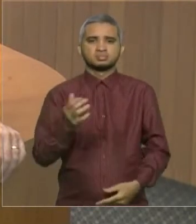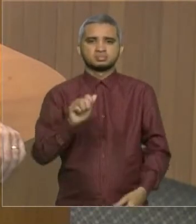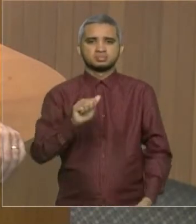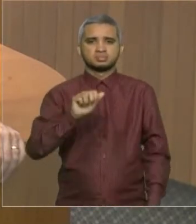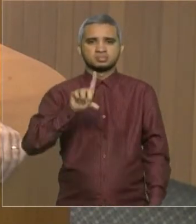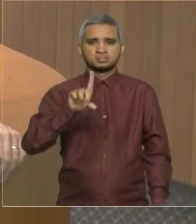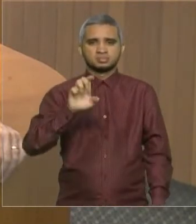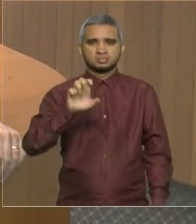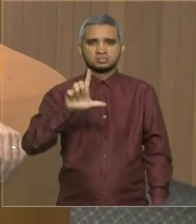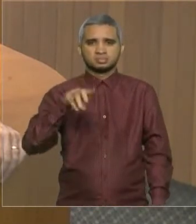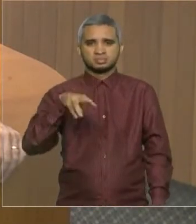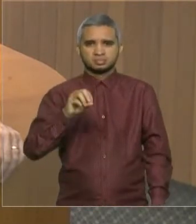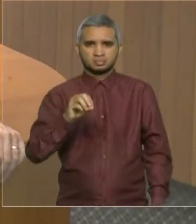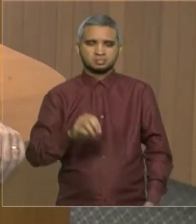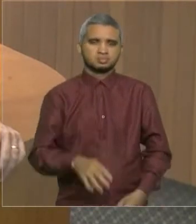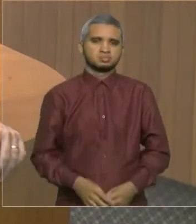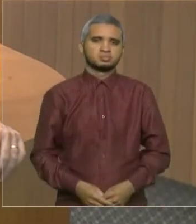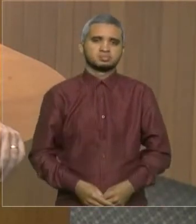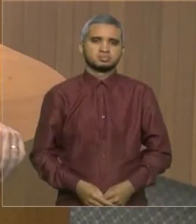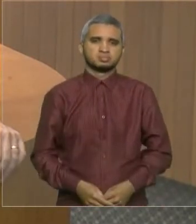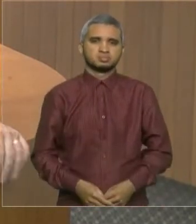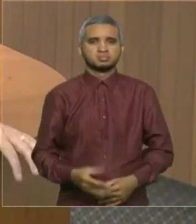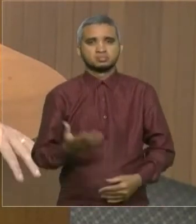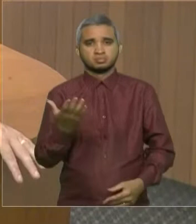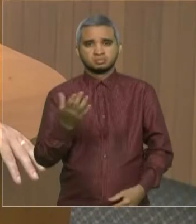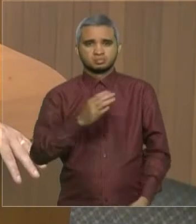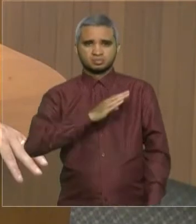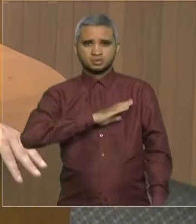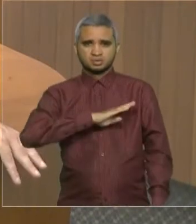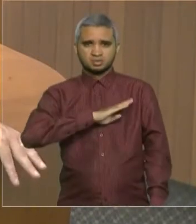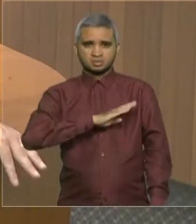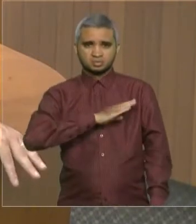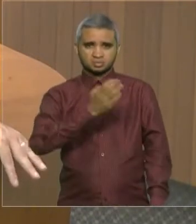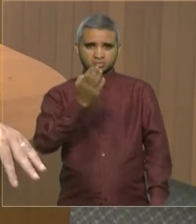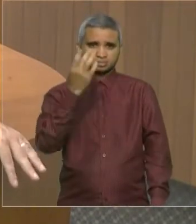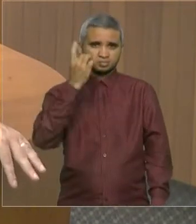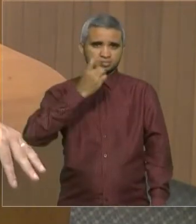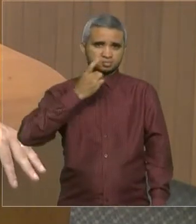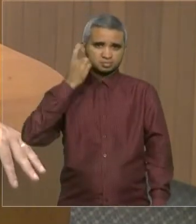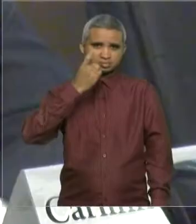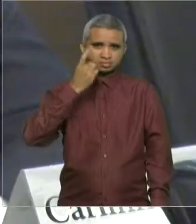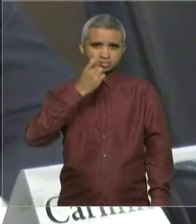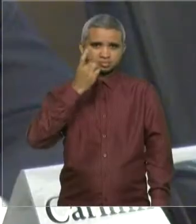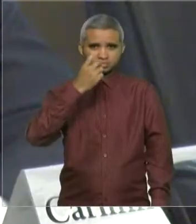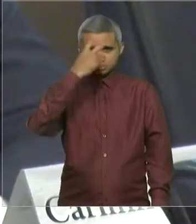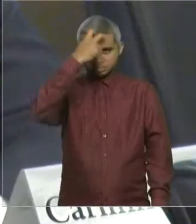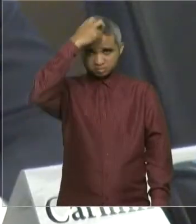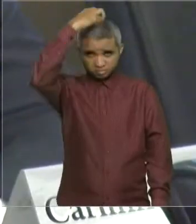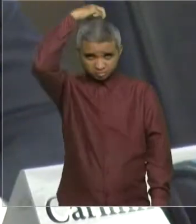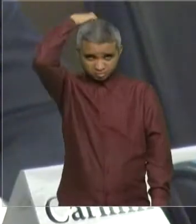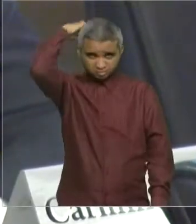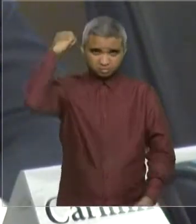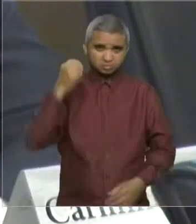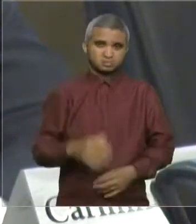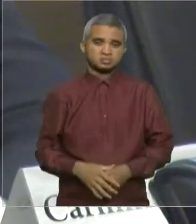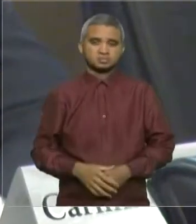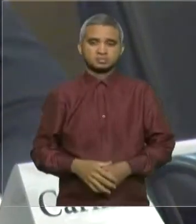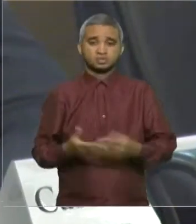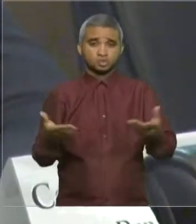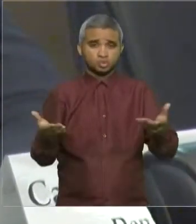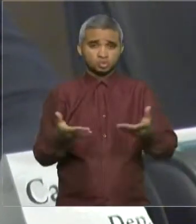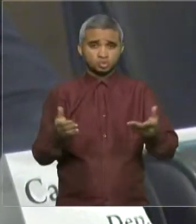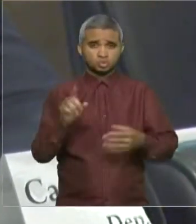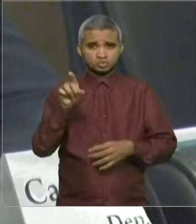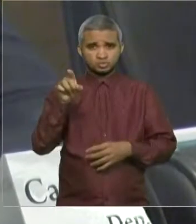deputado Neto, a fala de hoje, de Vossa Excelência, nos faz uma